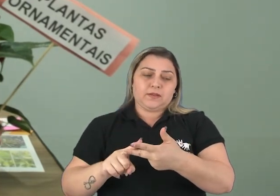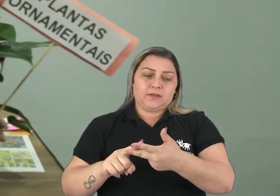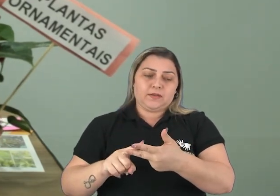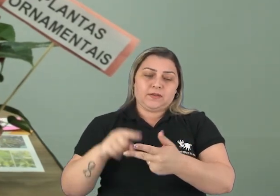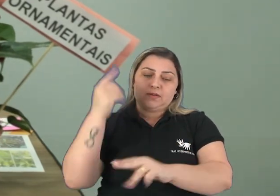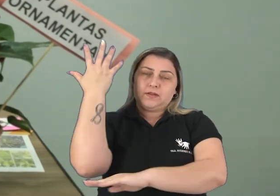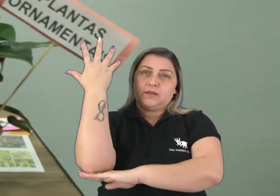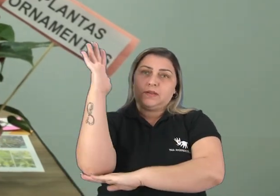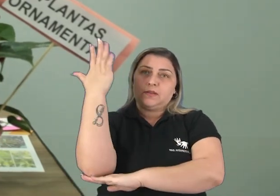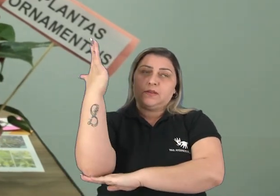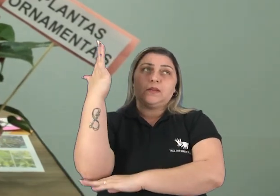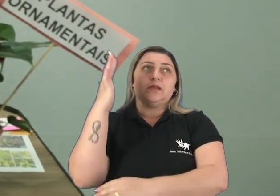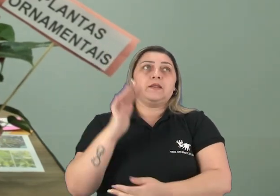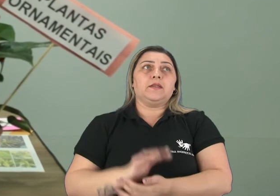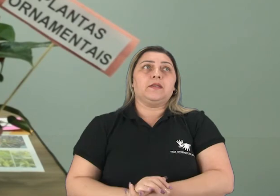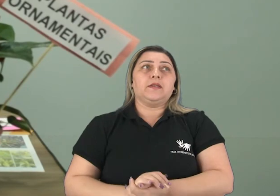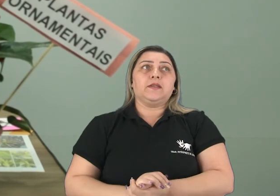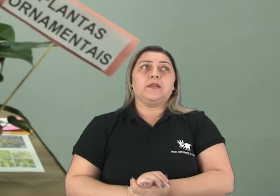plantas